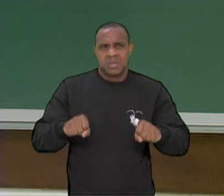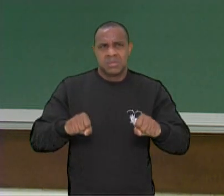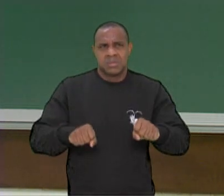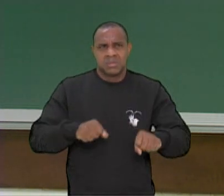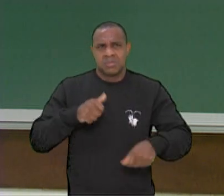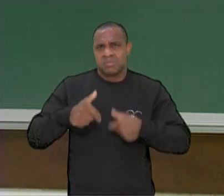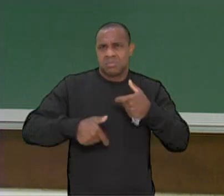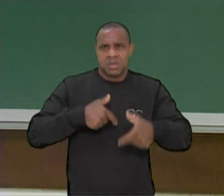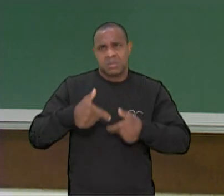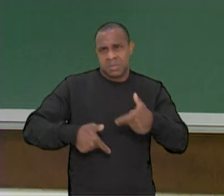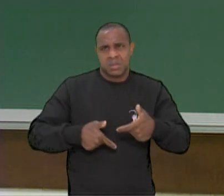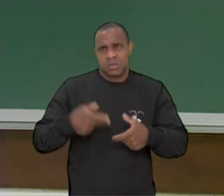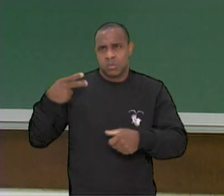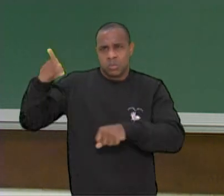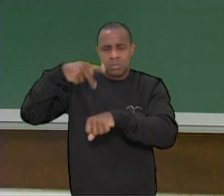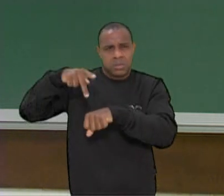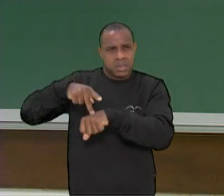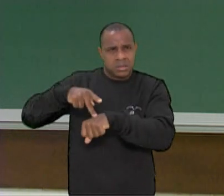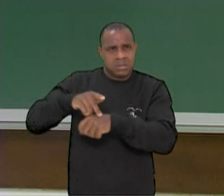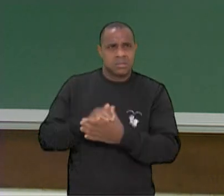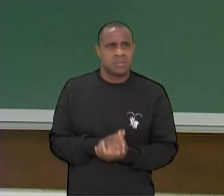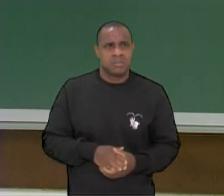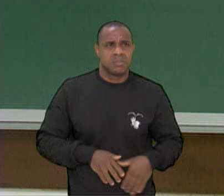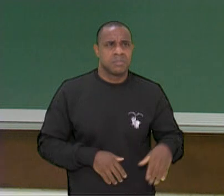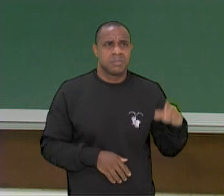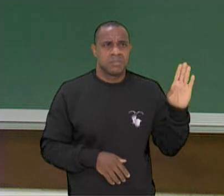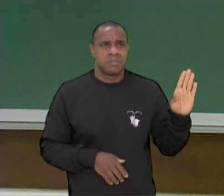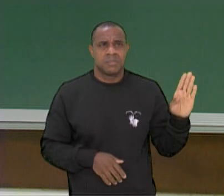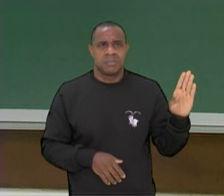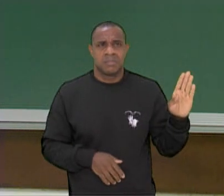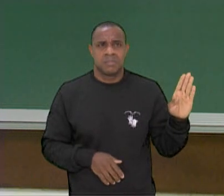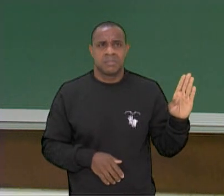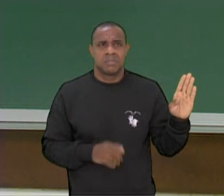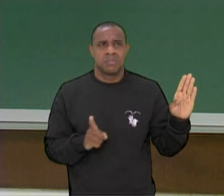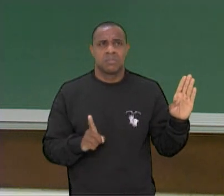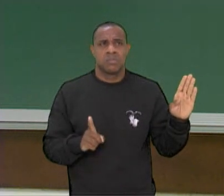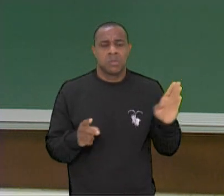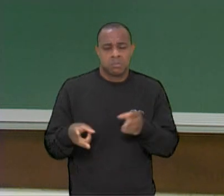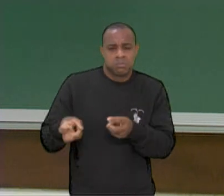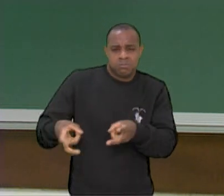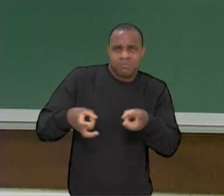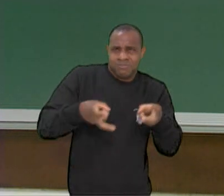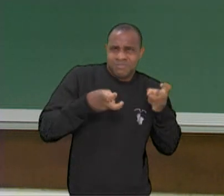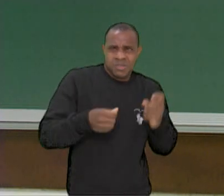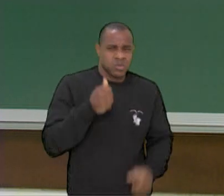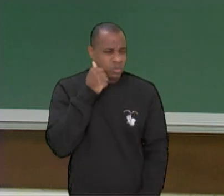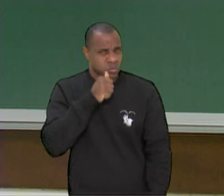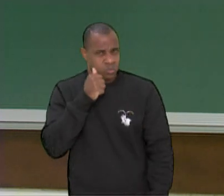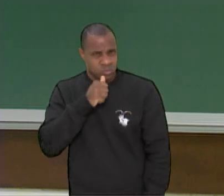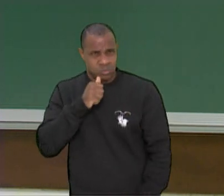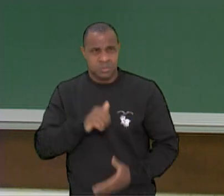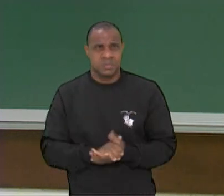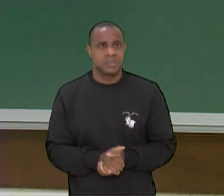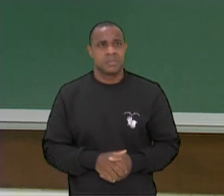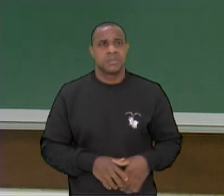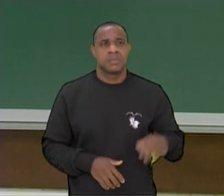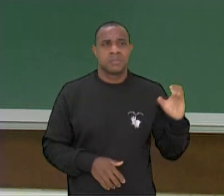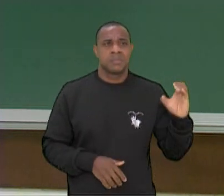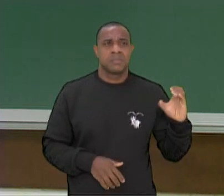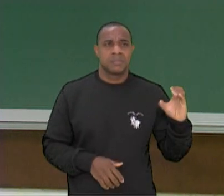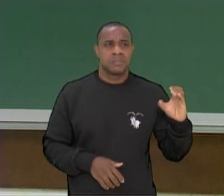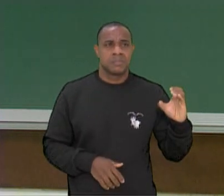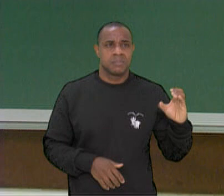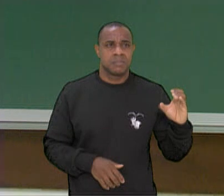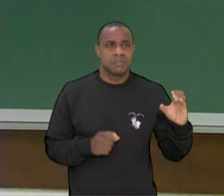submissão brasileira aos outros países? Ou então, será que é a crítica à exploração do sexo feminino? Uma crítica, então,